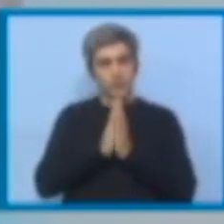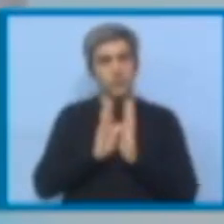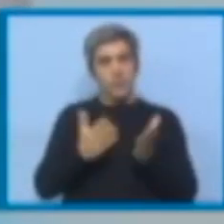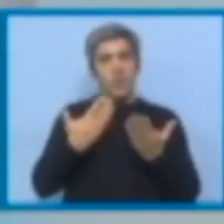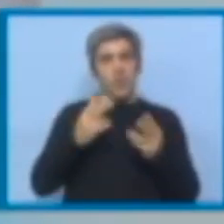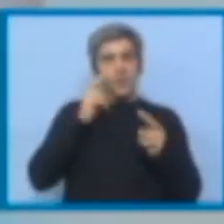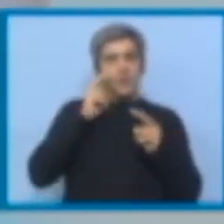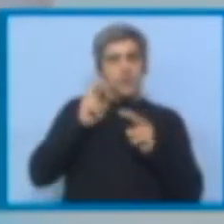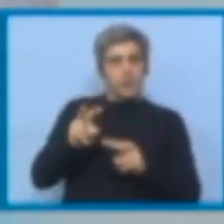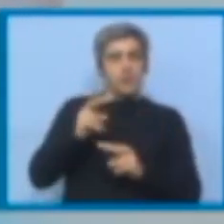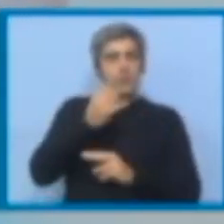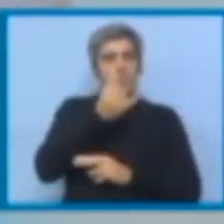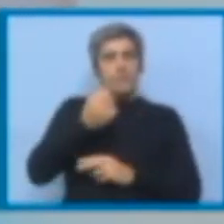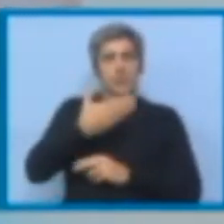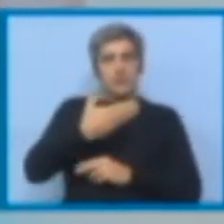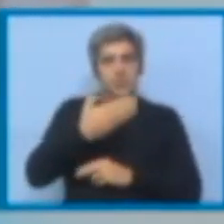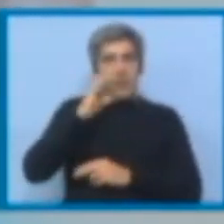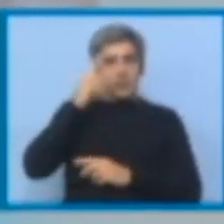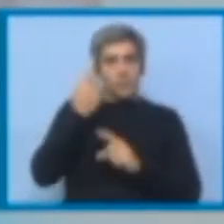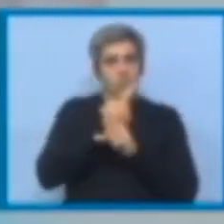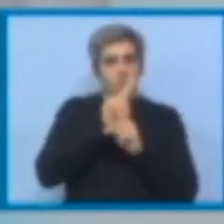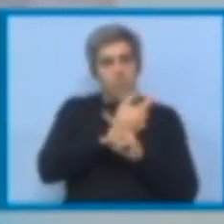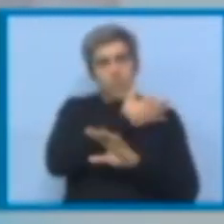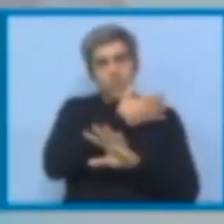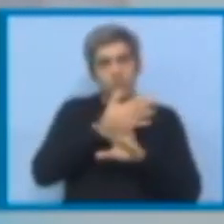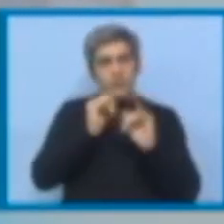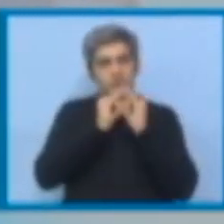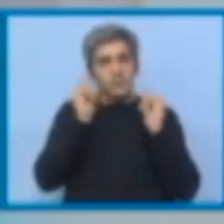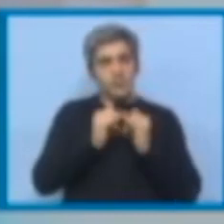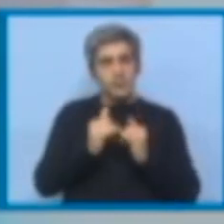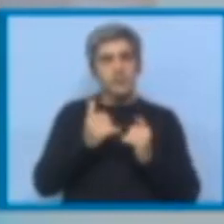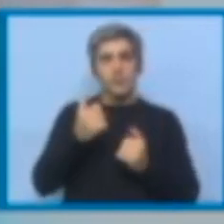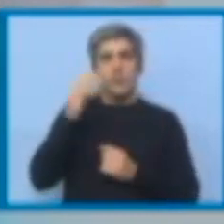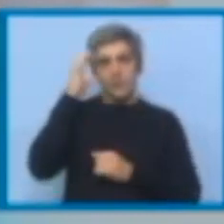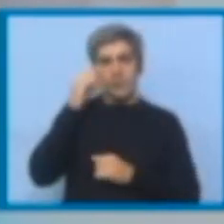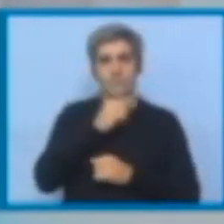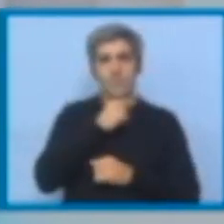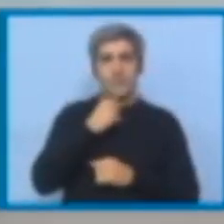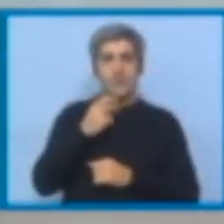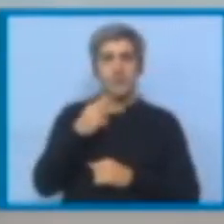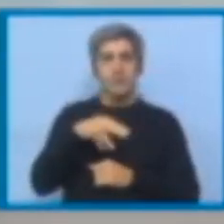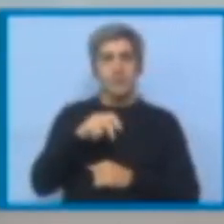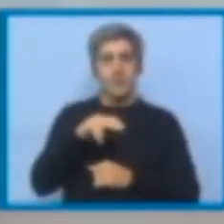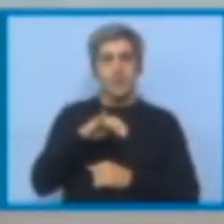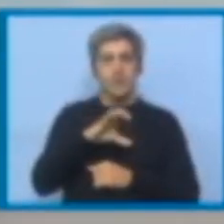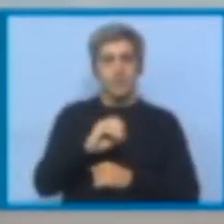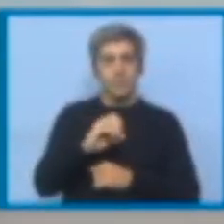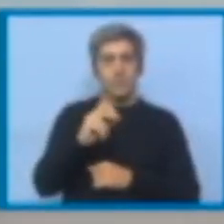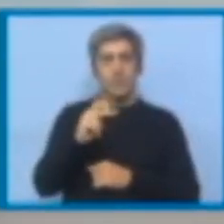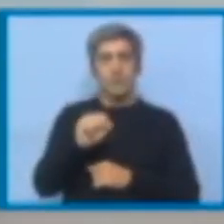Agora olhamos 2017 e os acontecimentos que o marcaram no plano internacional. Muito boa tarde, Padre Américo Aguiar, obrigado por estar